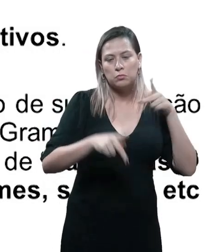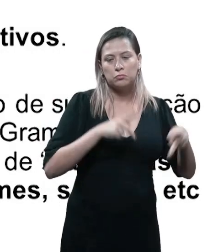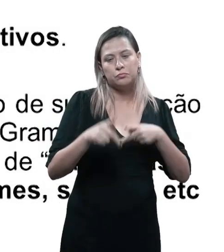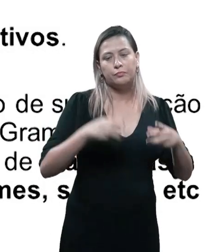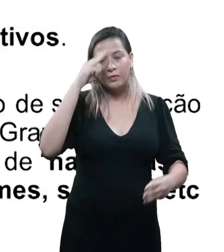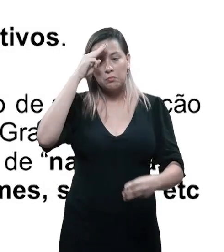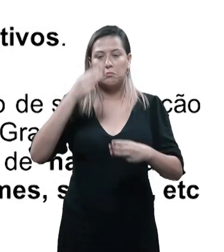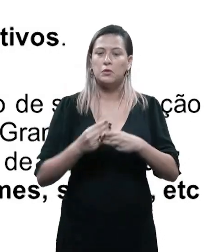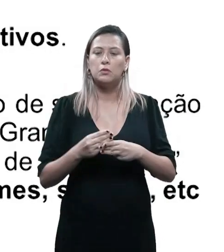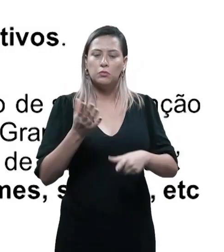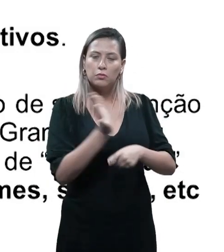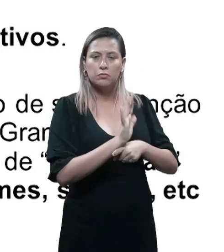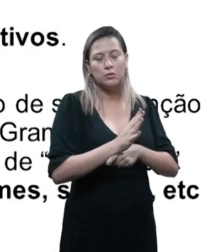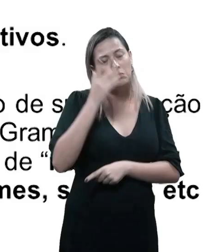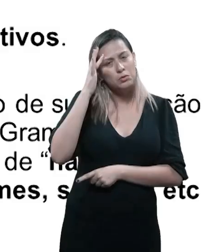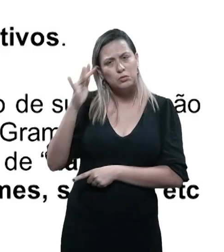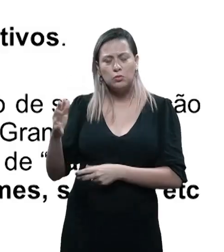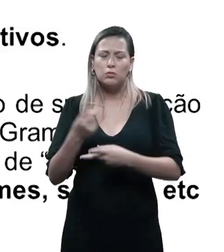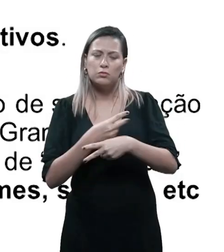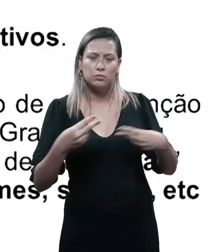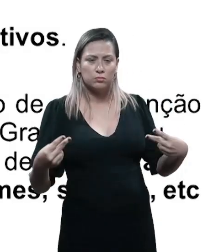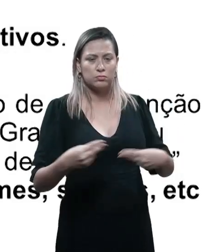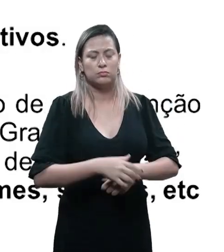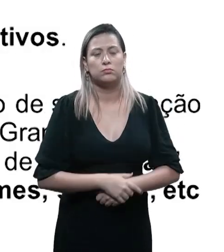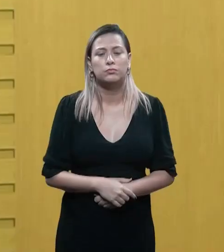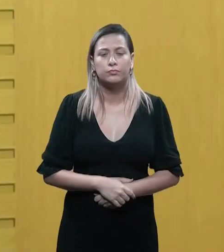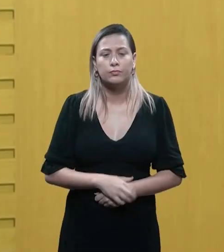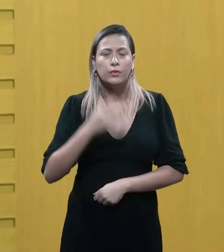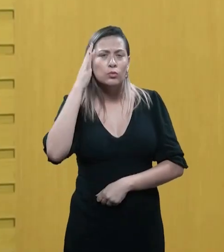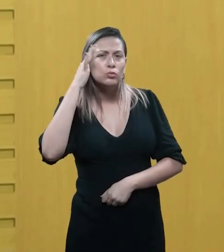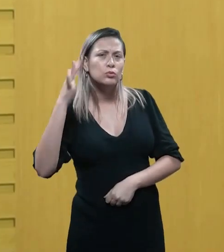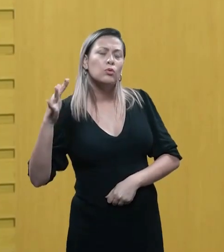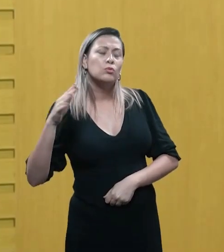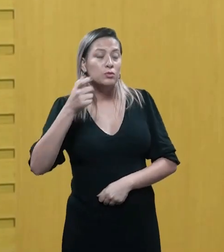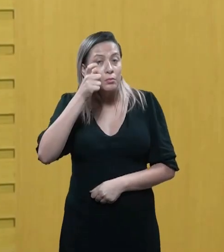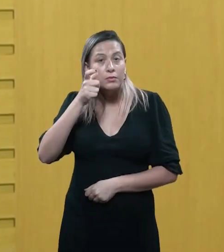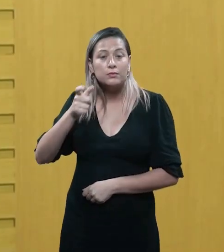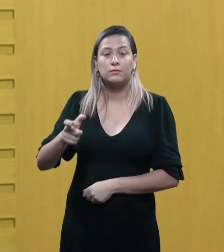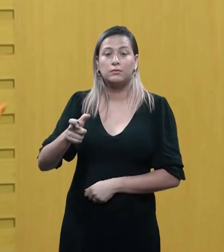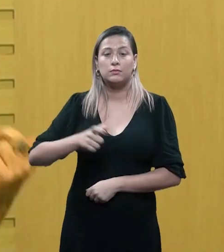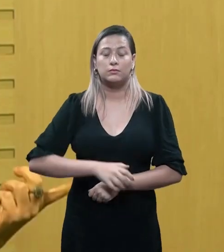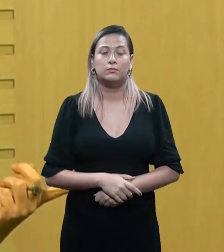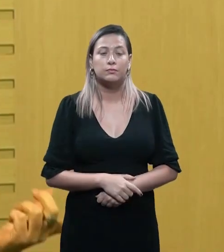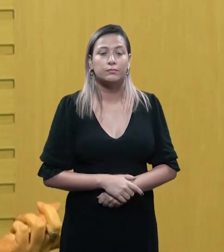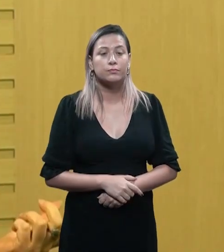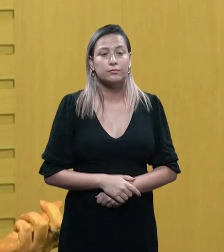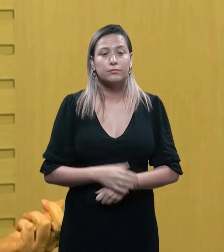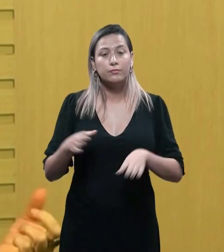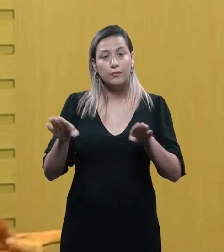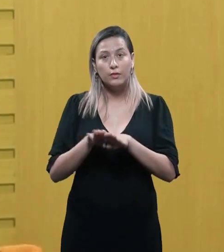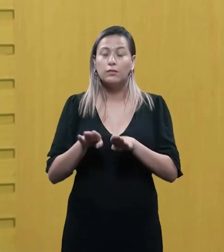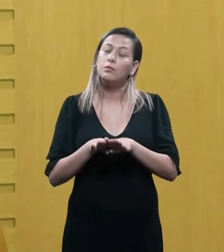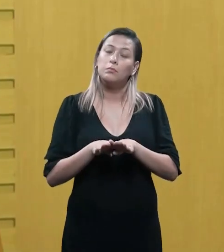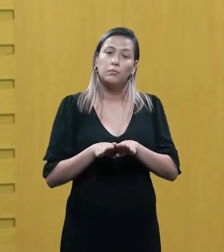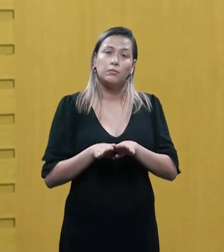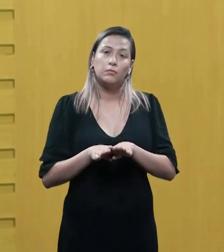filmes, sonhos e etc. Né? O cinema se inclui aí. Sonhos são super interessantes. Um sonho ele também